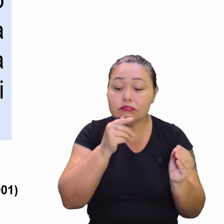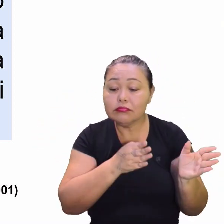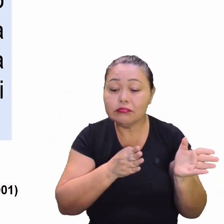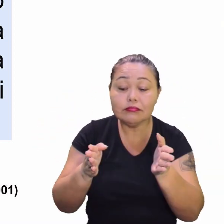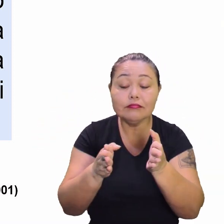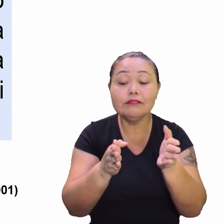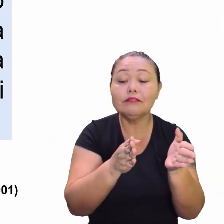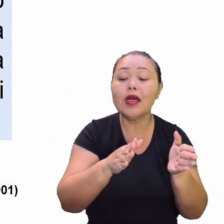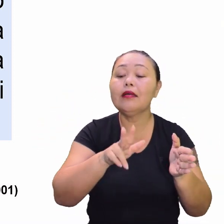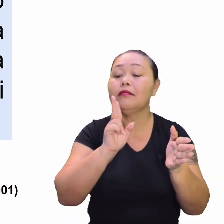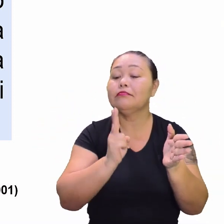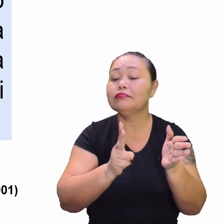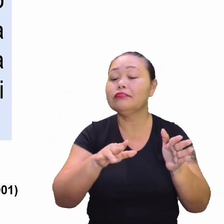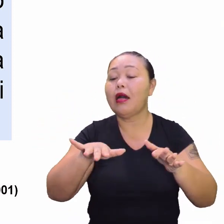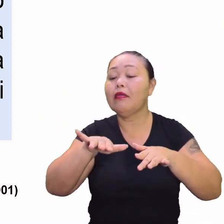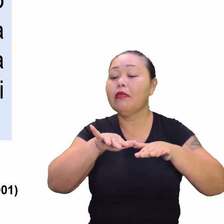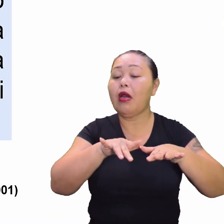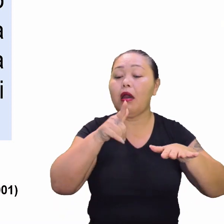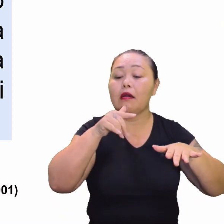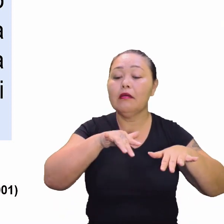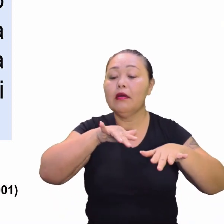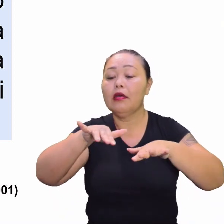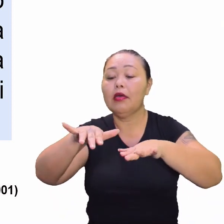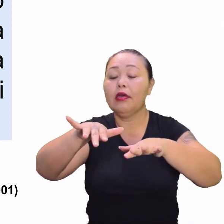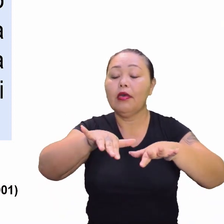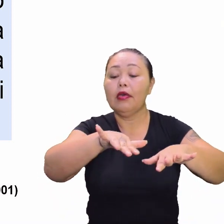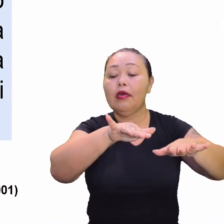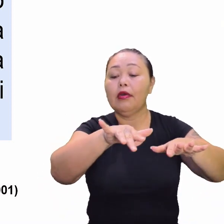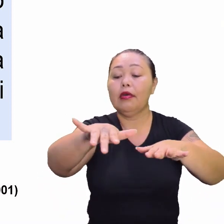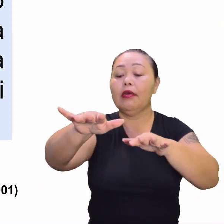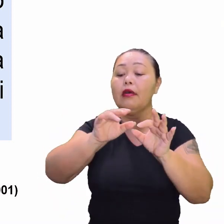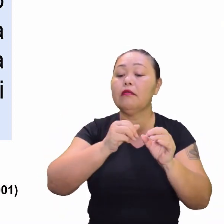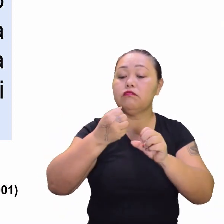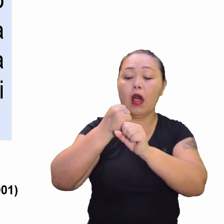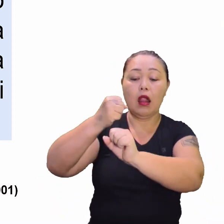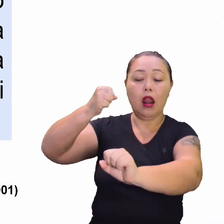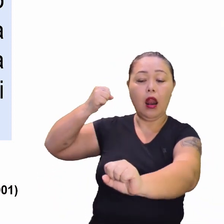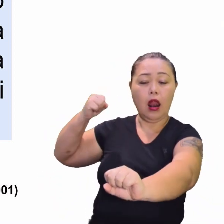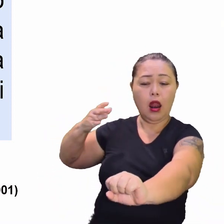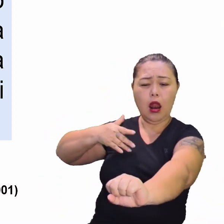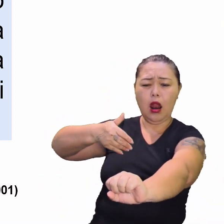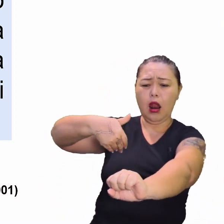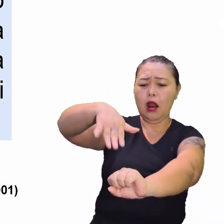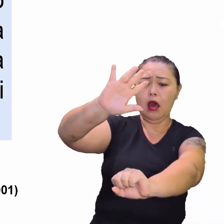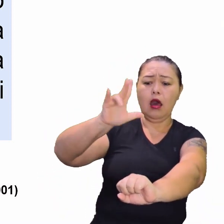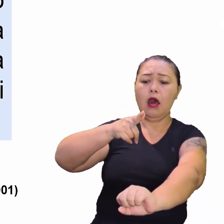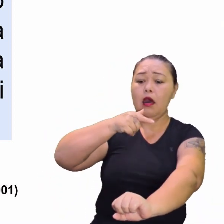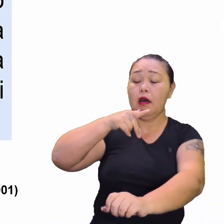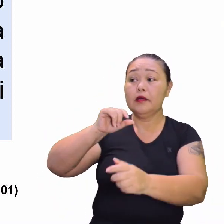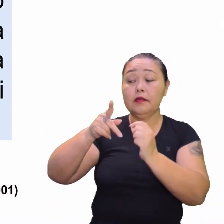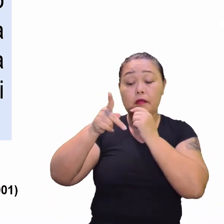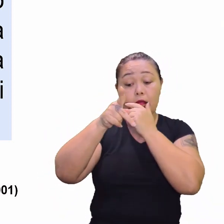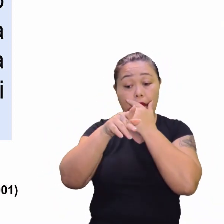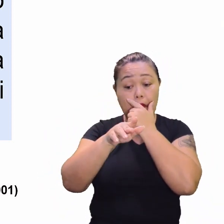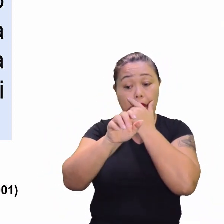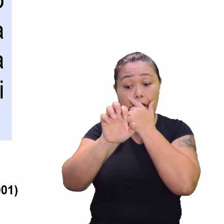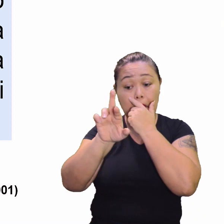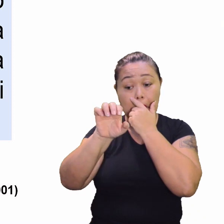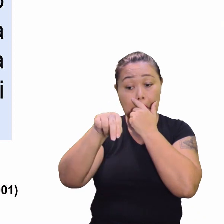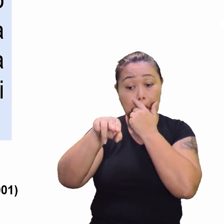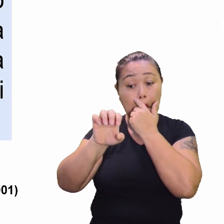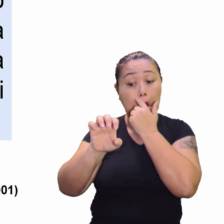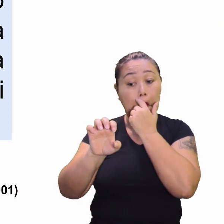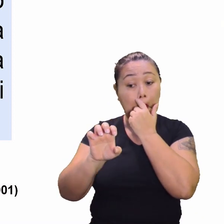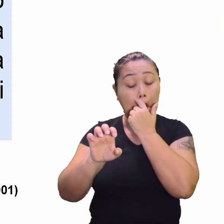rios perenes e rios aí que a gente pode falar de grandes extensões. Rogério, tu é perene? Sou perene.